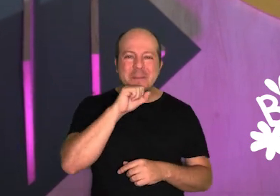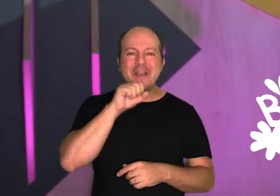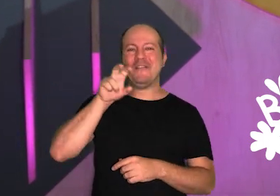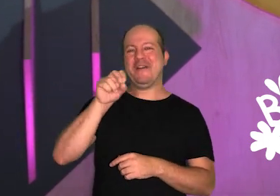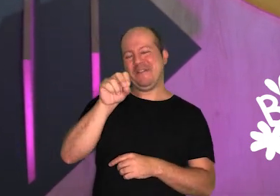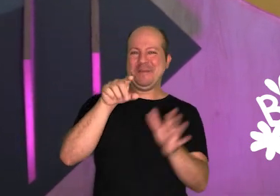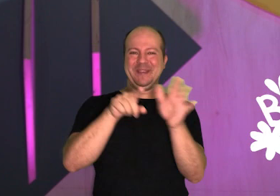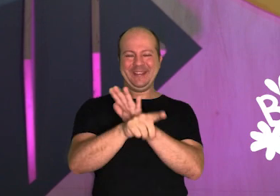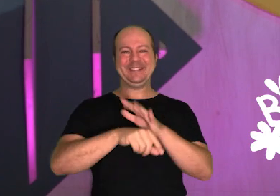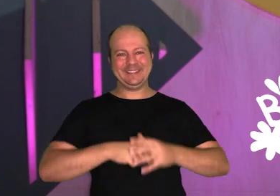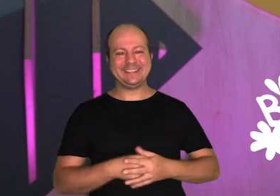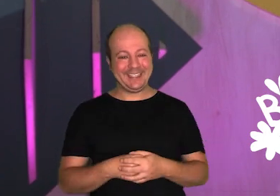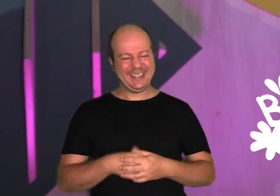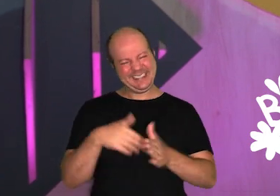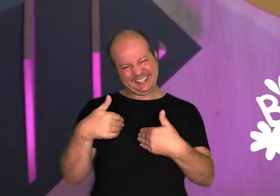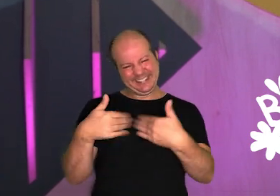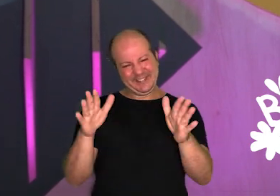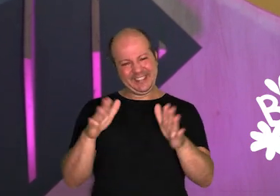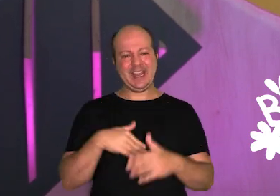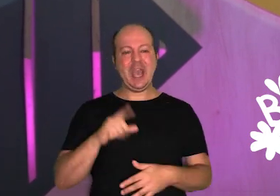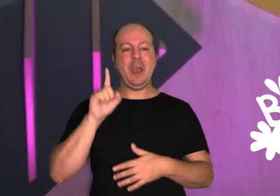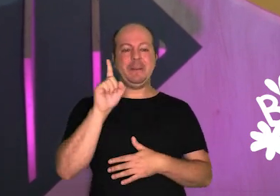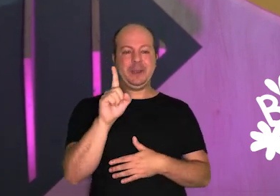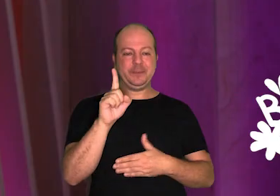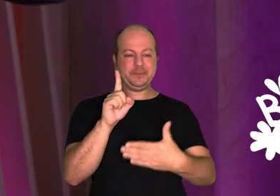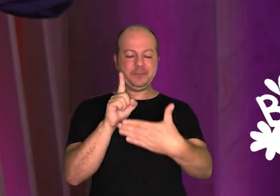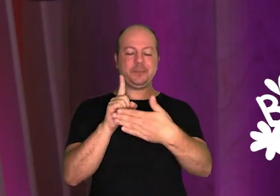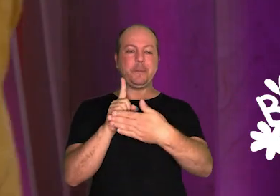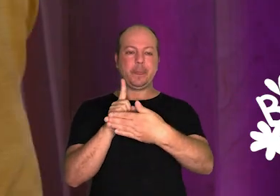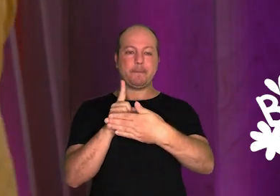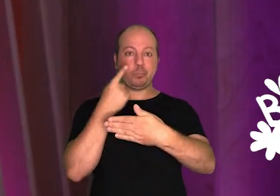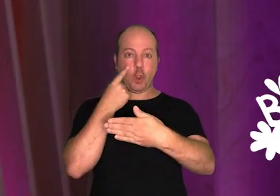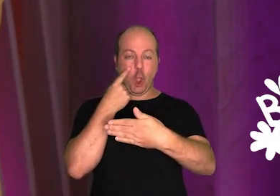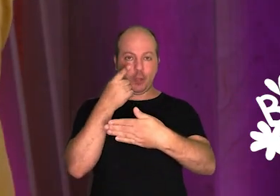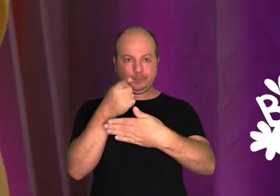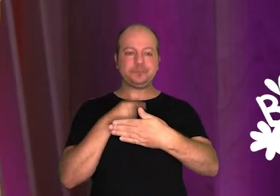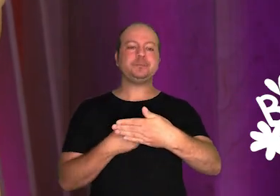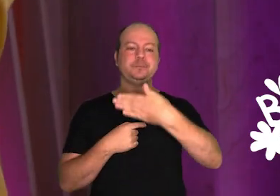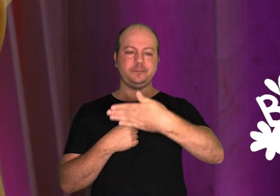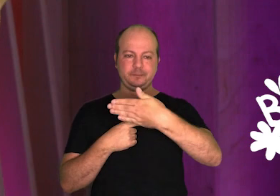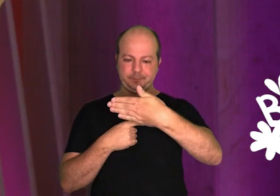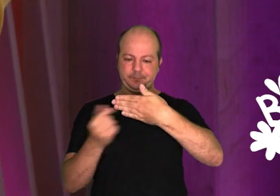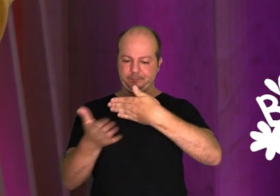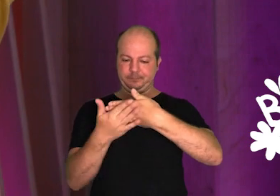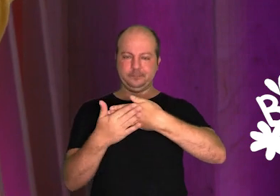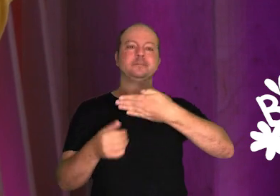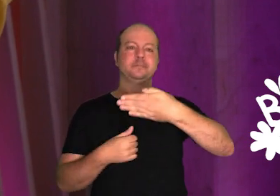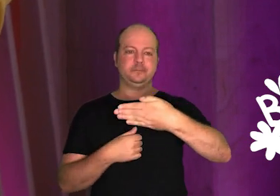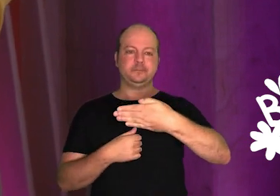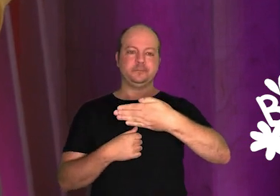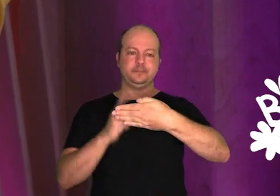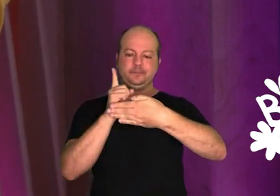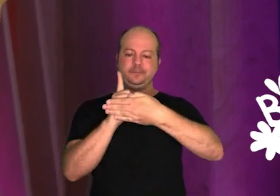vovó. Se vira. Bota uma mão na frente. Vou fazer pra essa câmera aqui, ó. Pronto, ó. Bota essa mão aqui na frente.